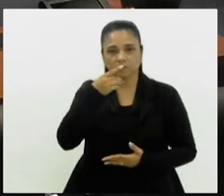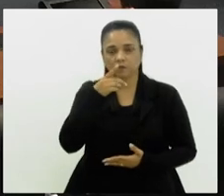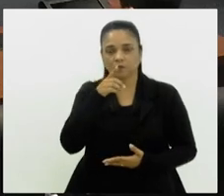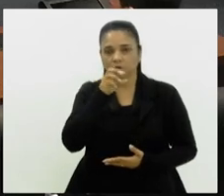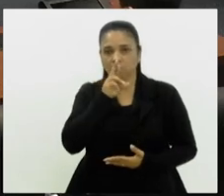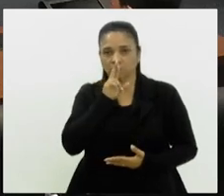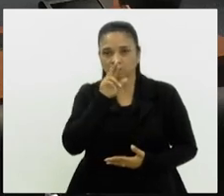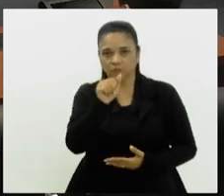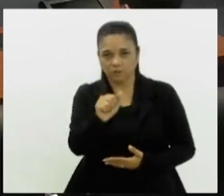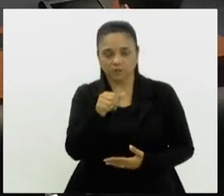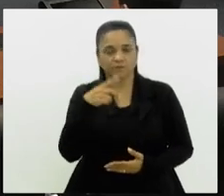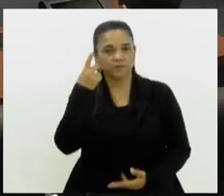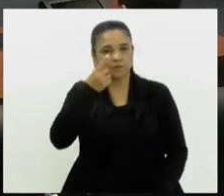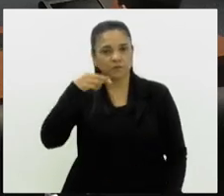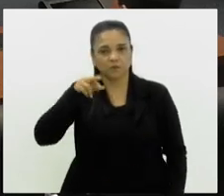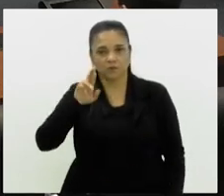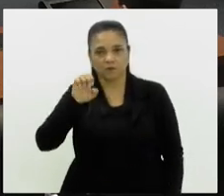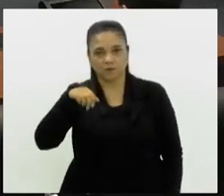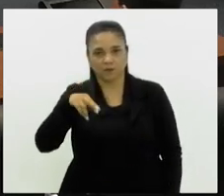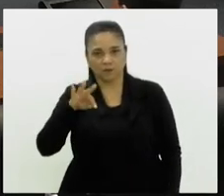Deputado Renato Miranda.